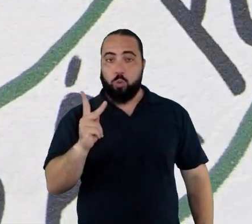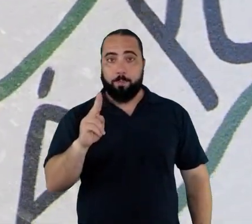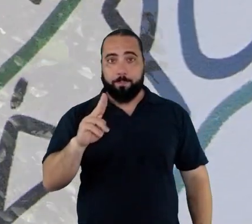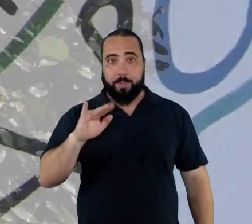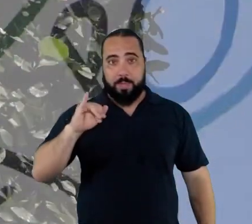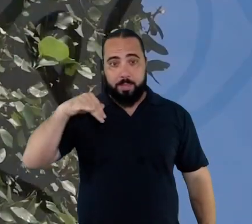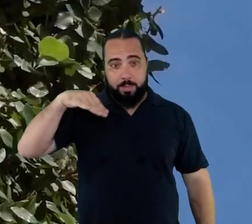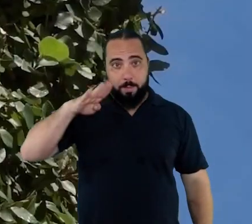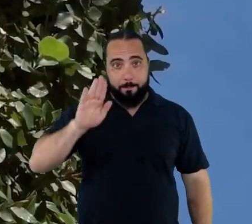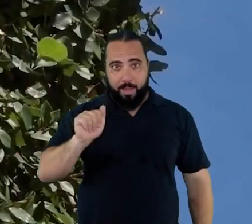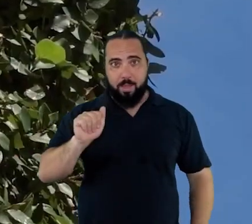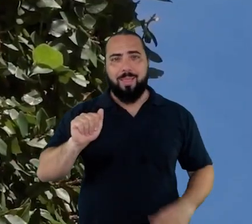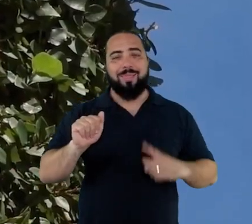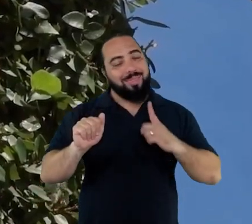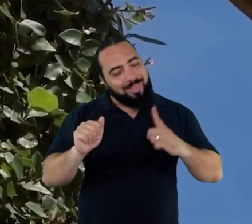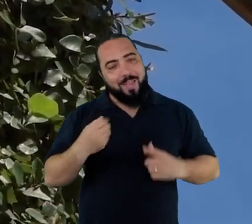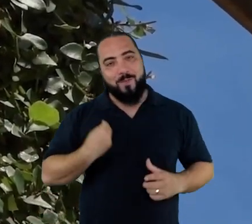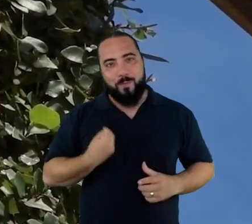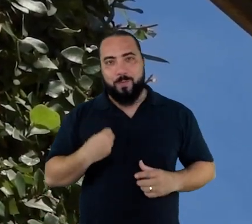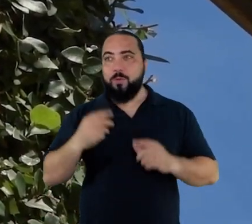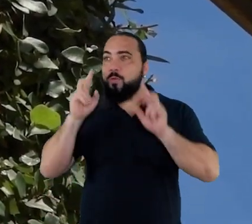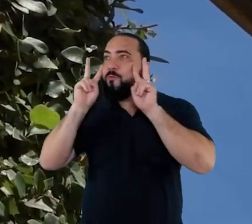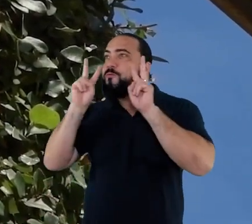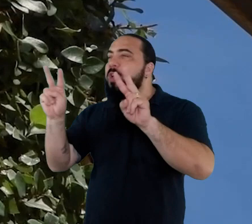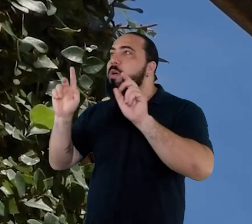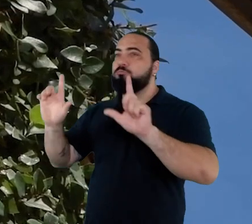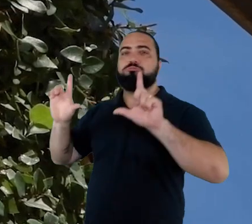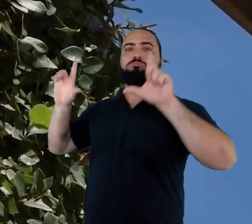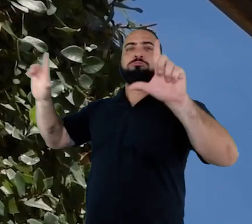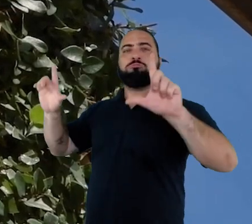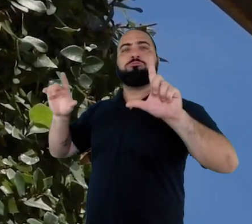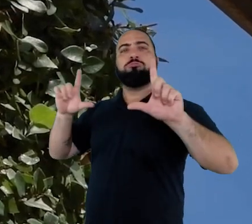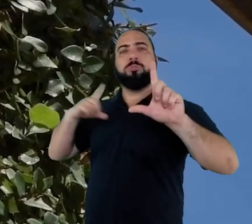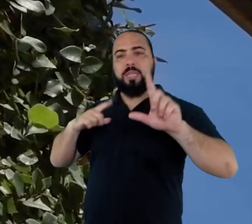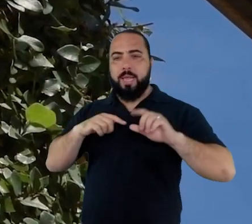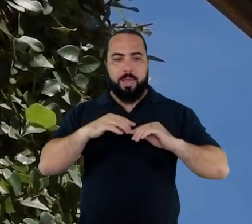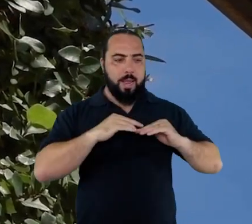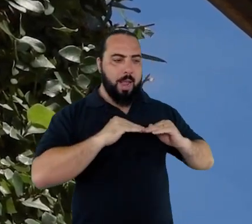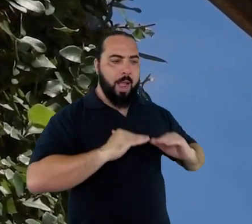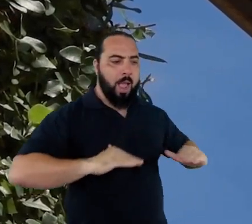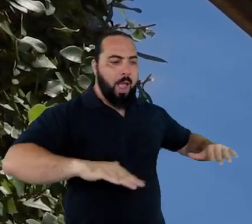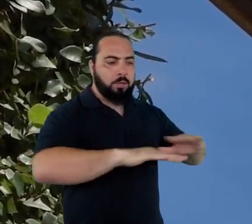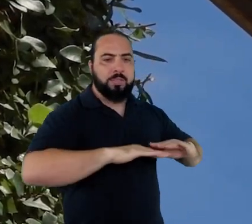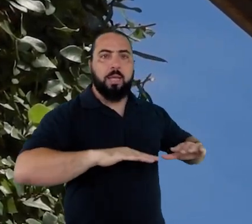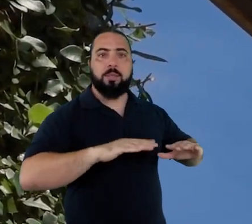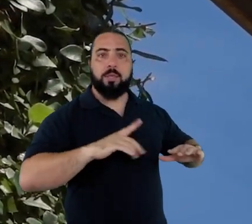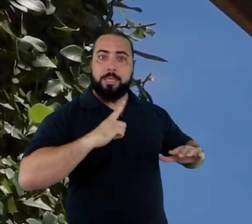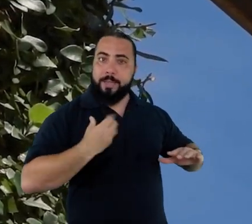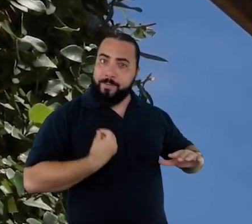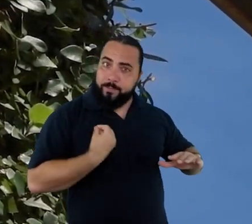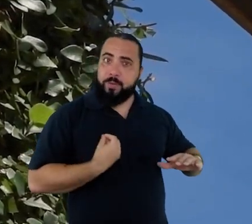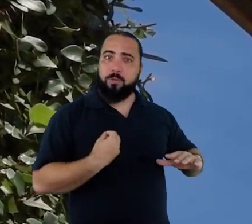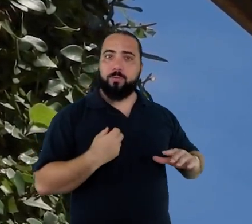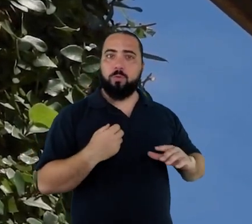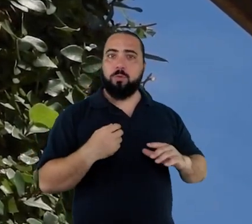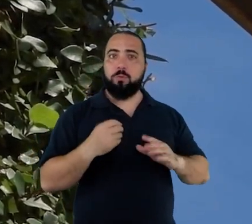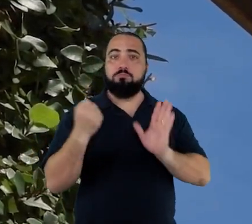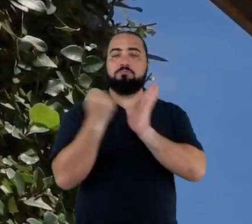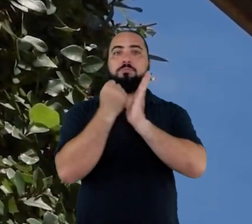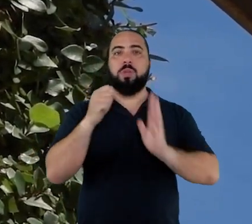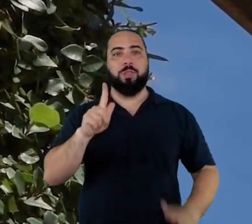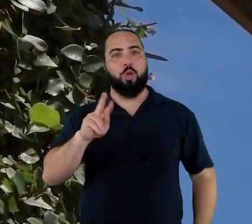Tupinambá está vivo nessa calçada, está vivo nessa parede, está vivo nos poros da glória. Então, para mim,